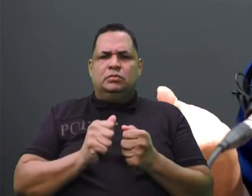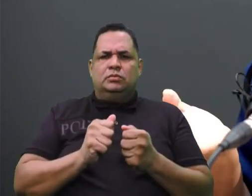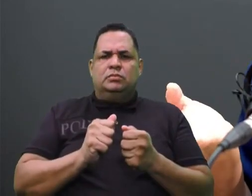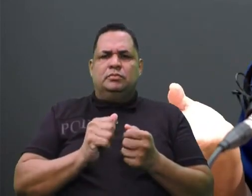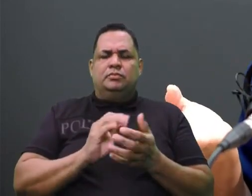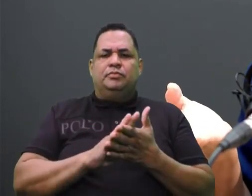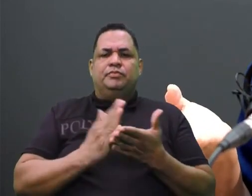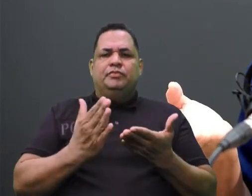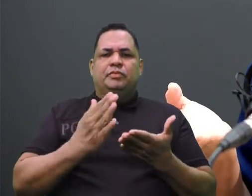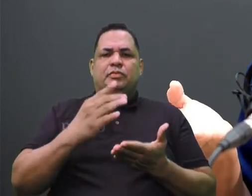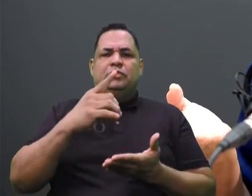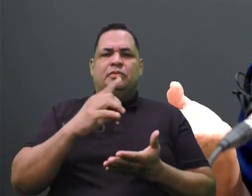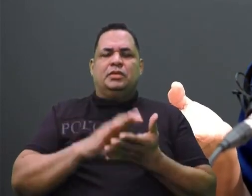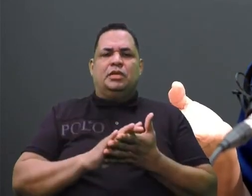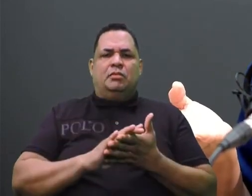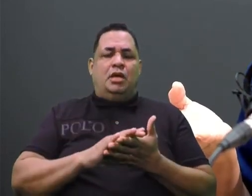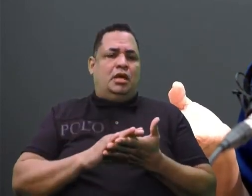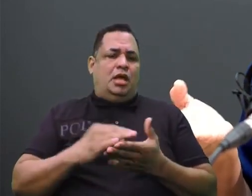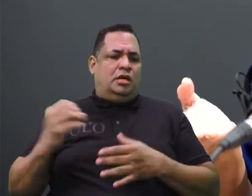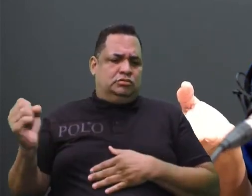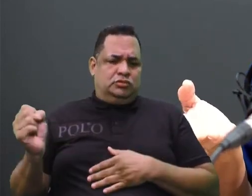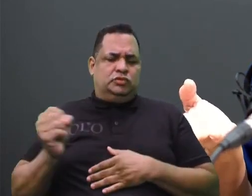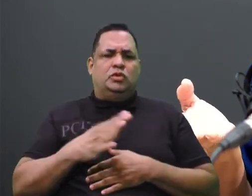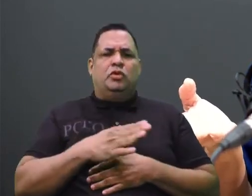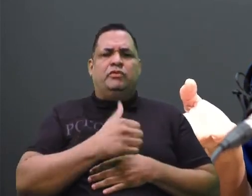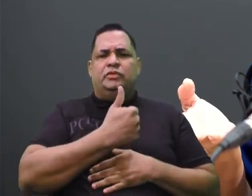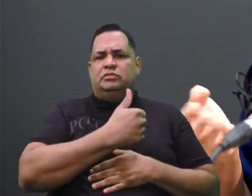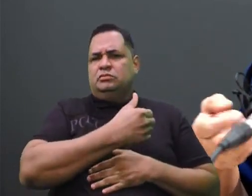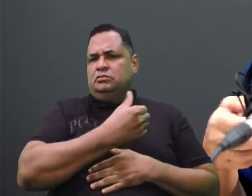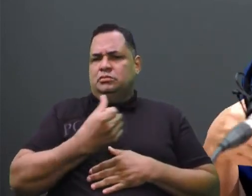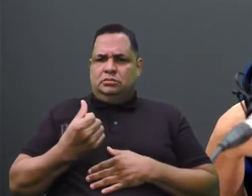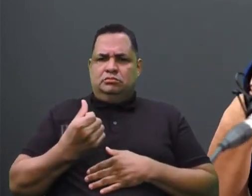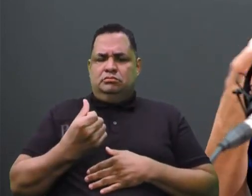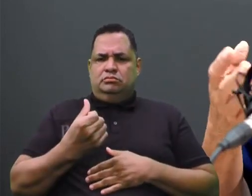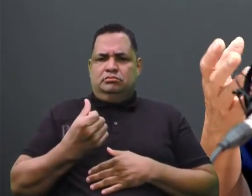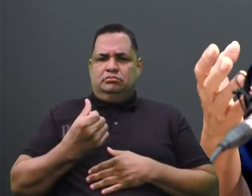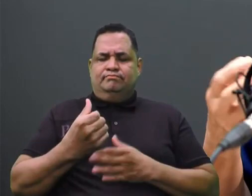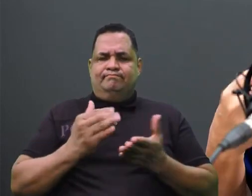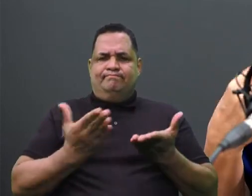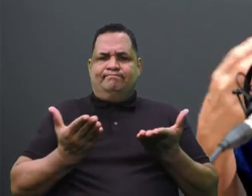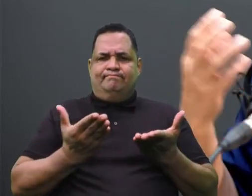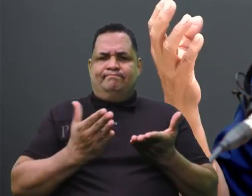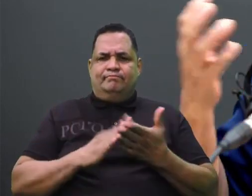eu tinha pouca idade, tinha 16, e graças a